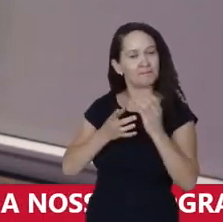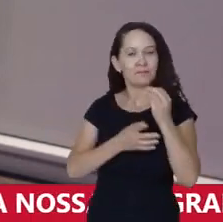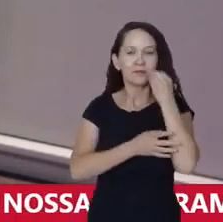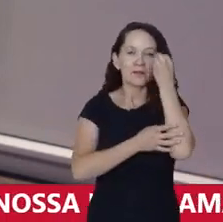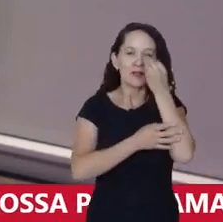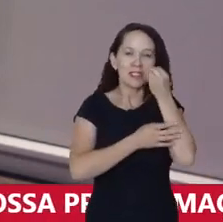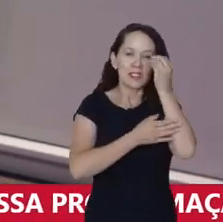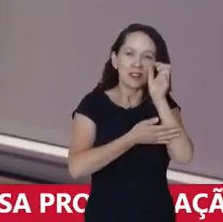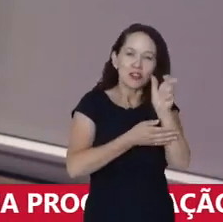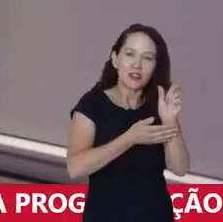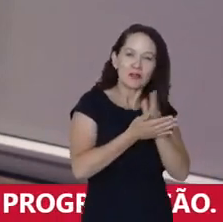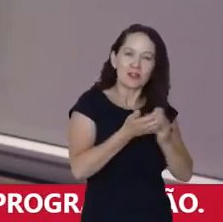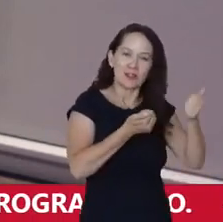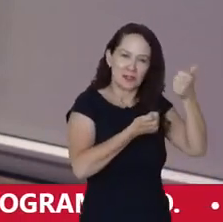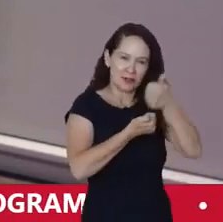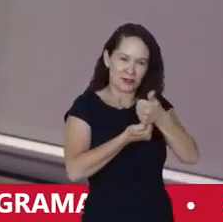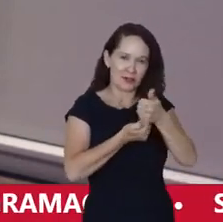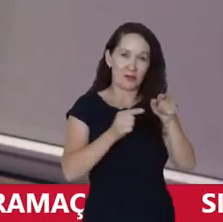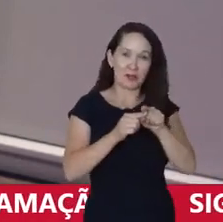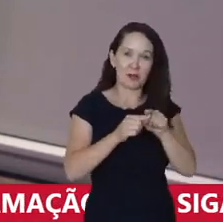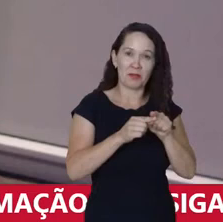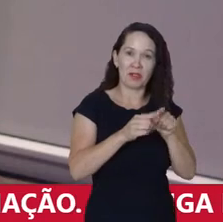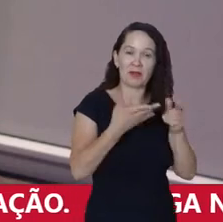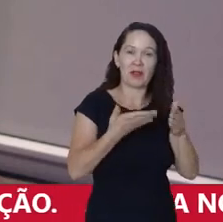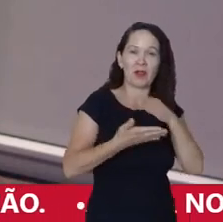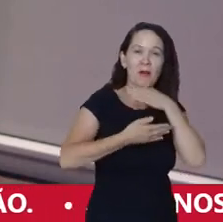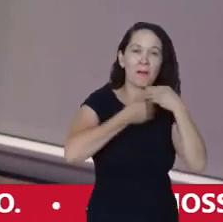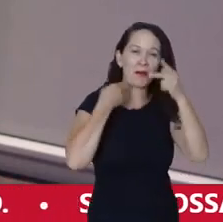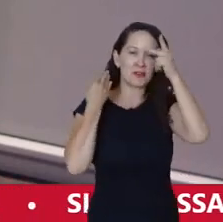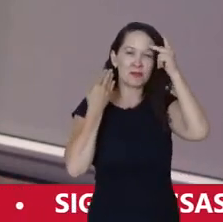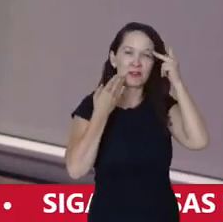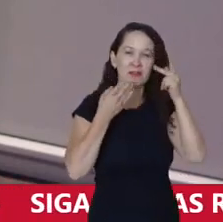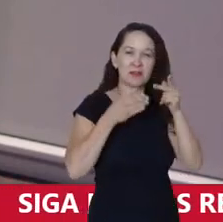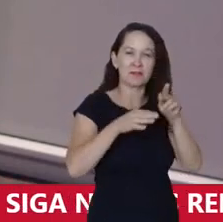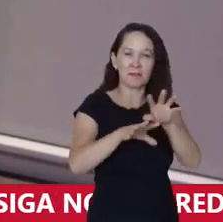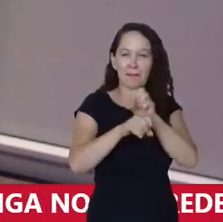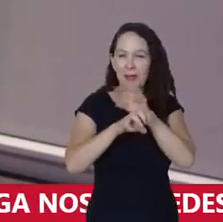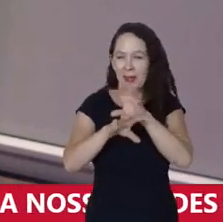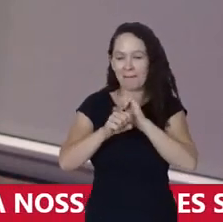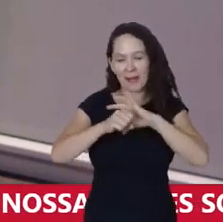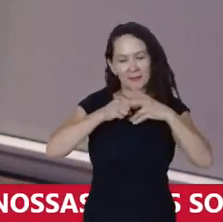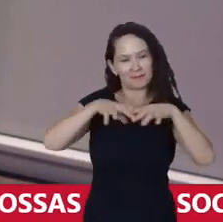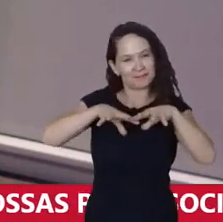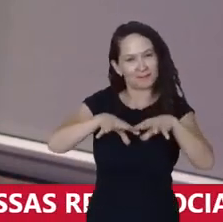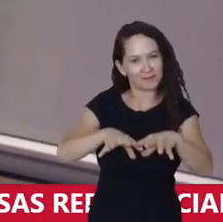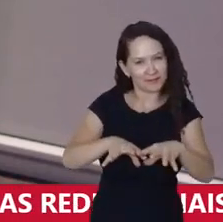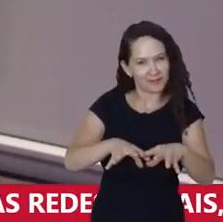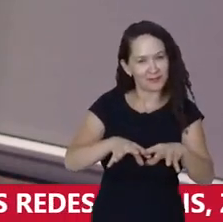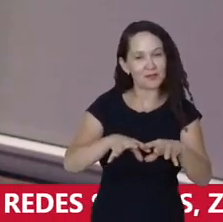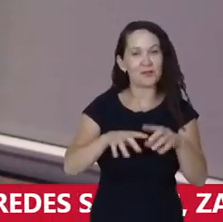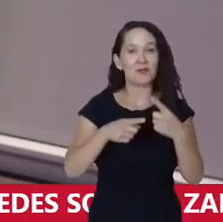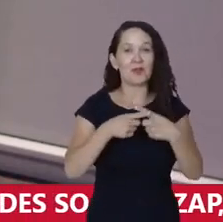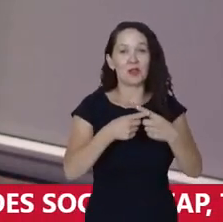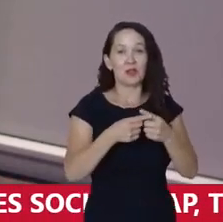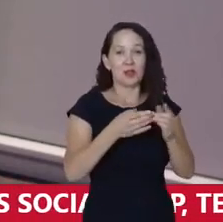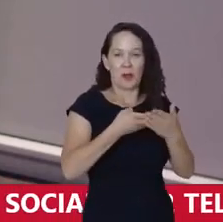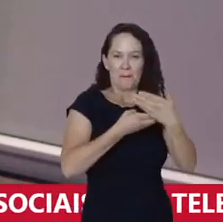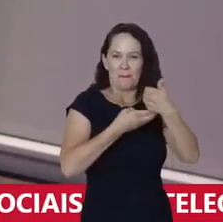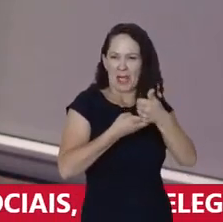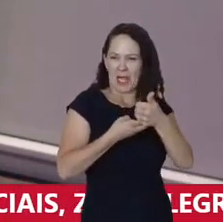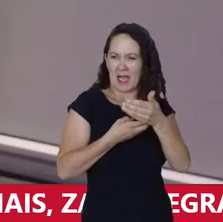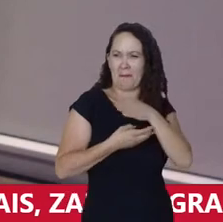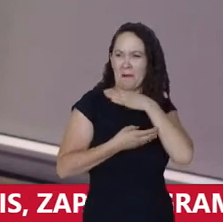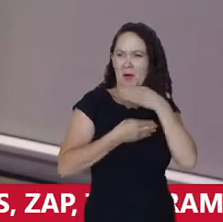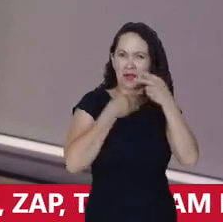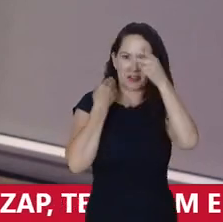tentativa de golpe, além do genocídio que ele exerce no Brasil com essa pandemia. Mas o governo enviou essa proposta